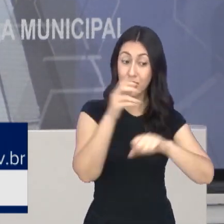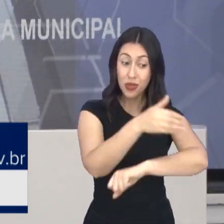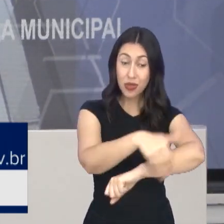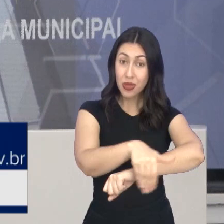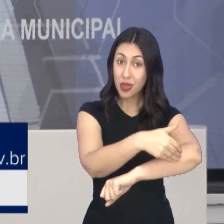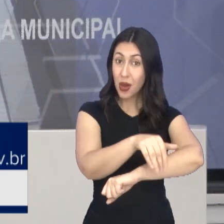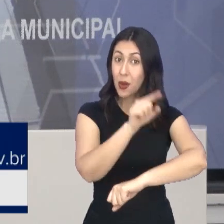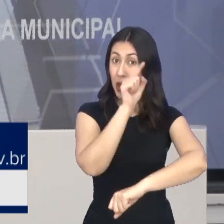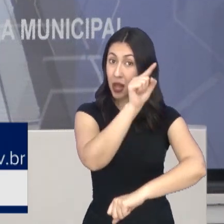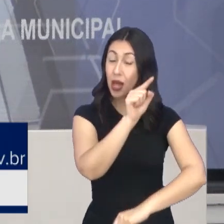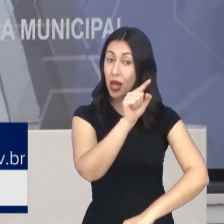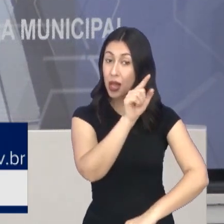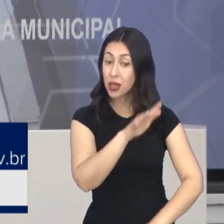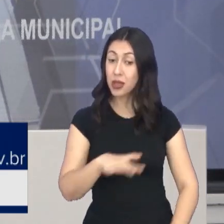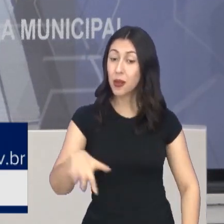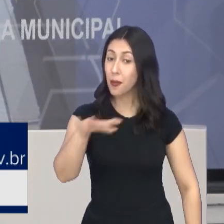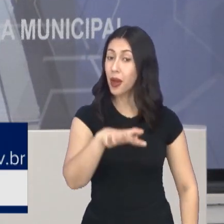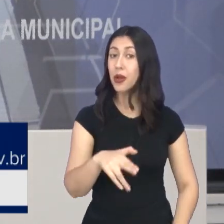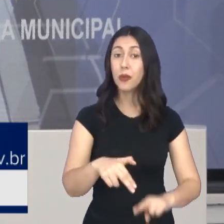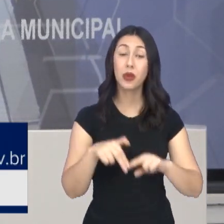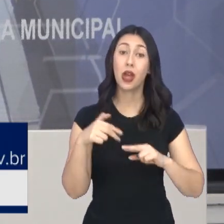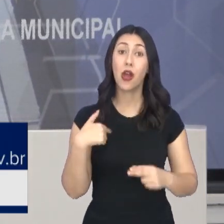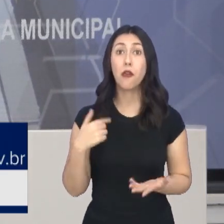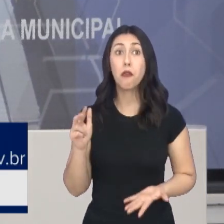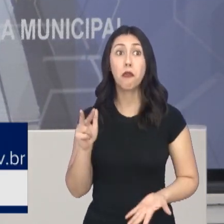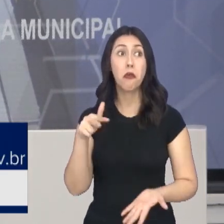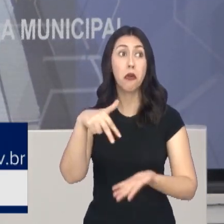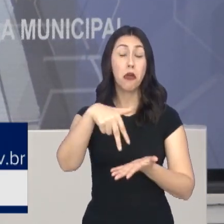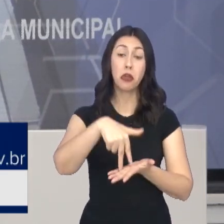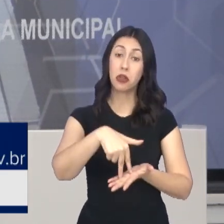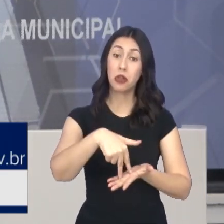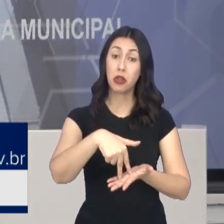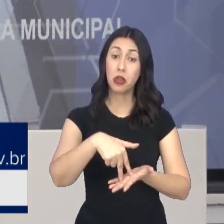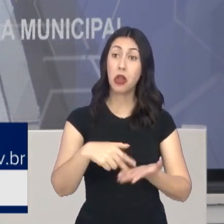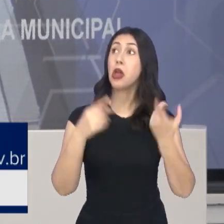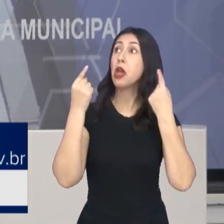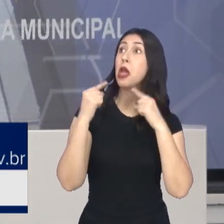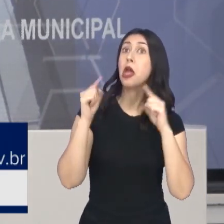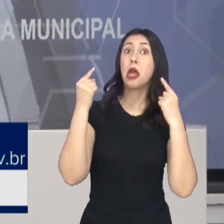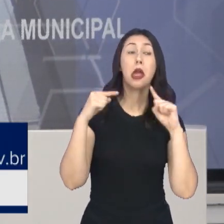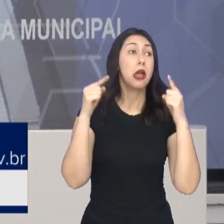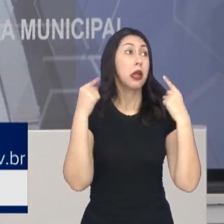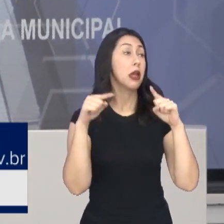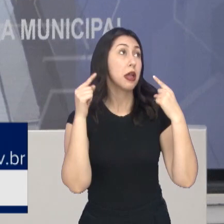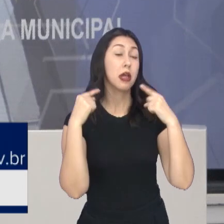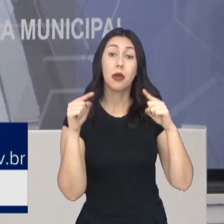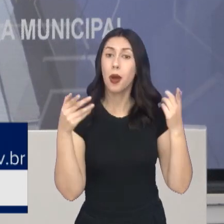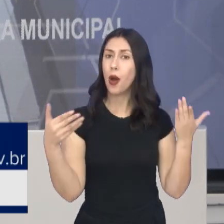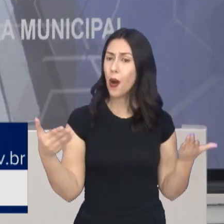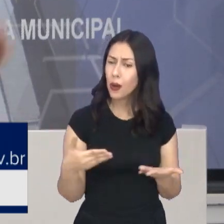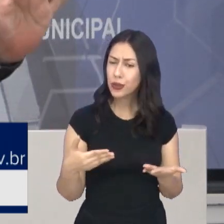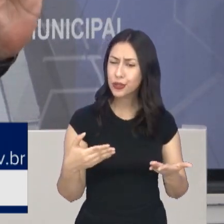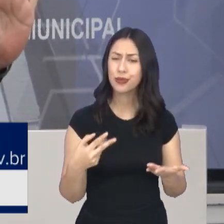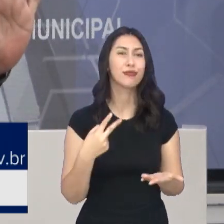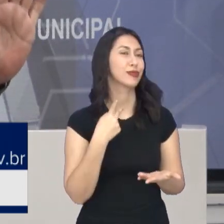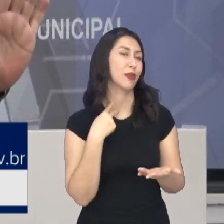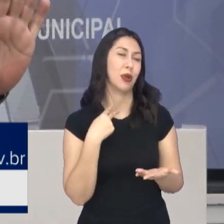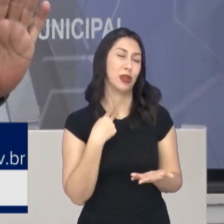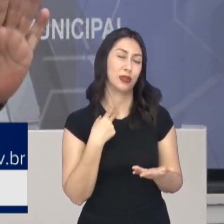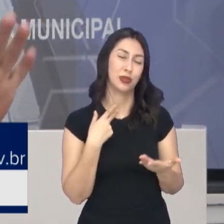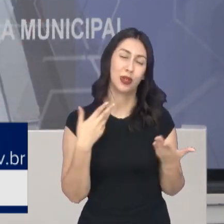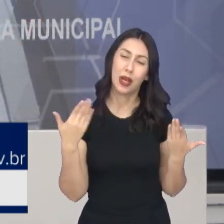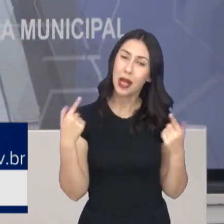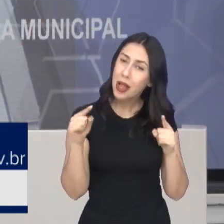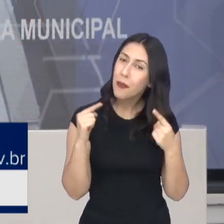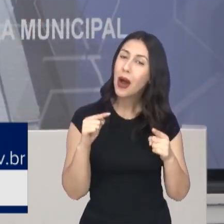dentro desse bairro. Então eu não posso vir aqui hoje e reclamar hoje. Hoje eu não posso reclamar,